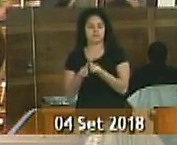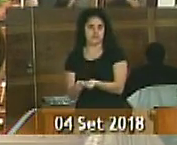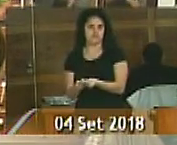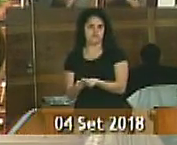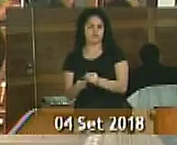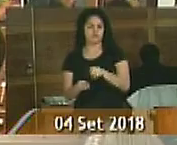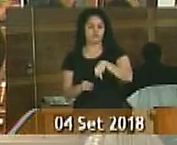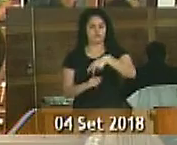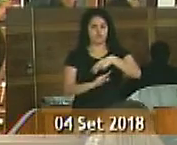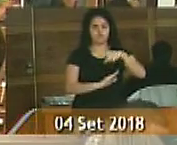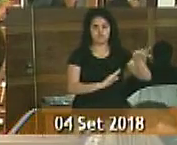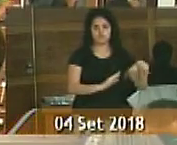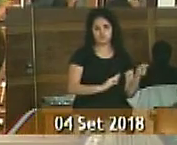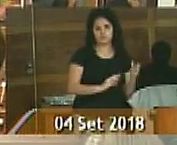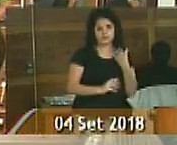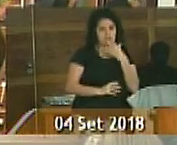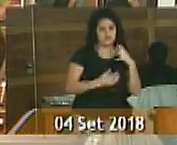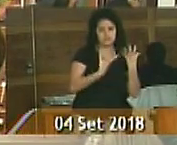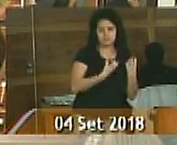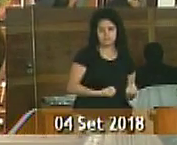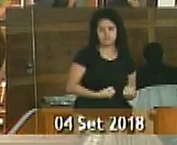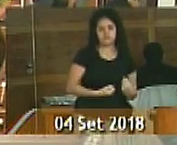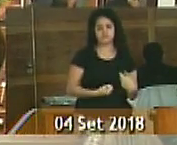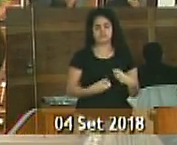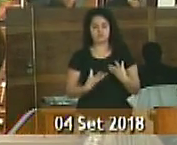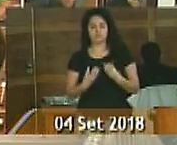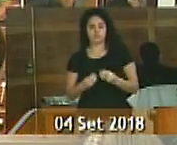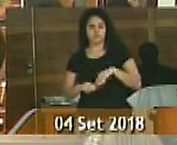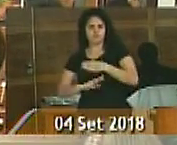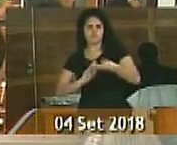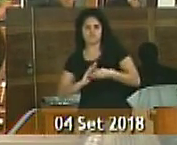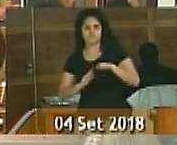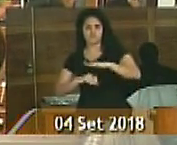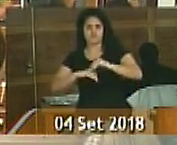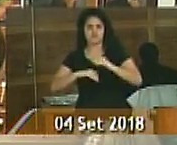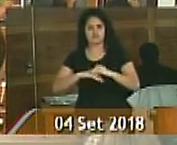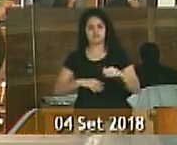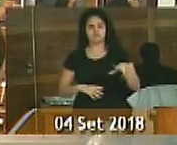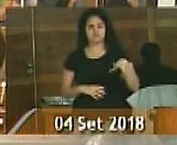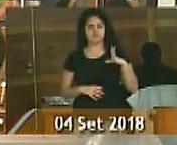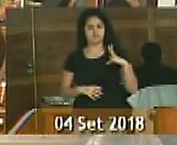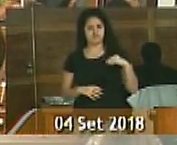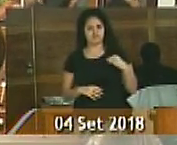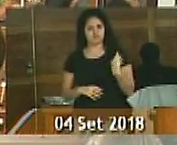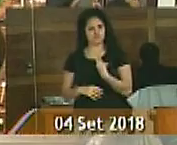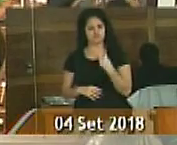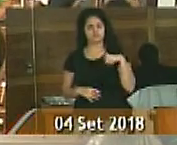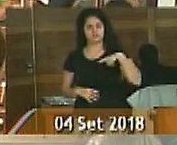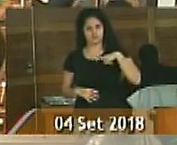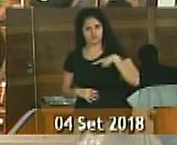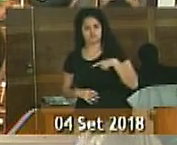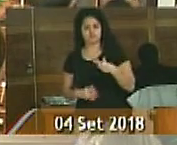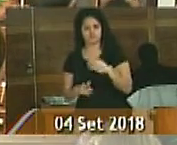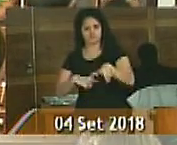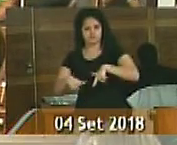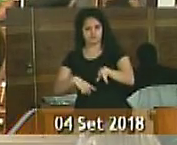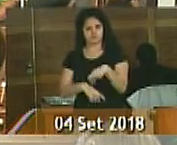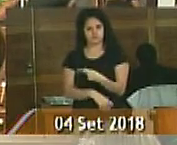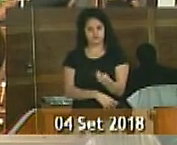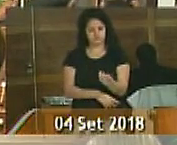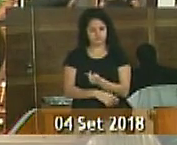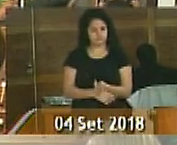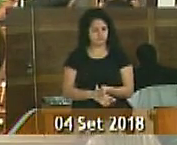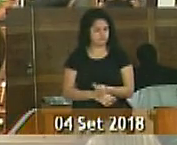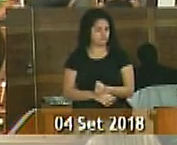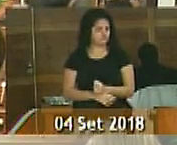outros aprovam, é com todo carinho e reconhecimento que nós temos pelo trabalho de vocês. Não